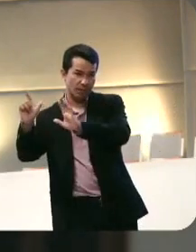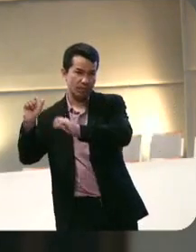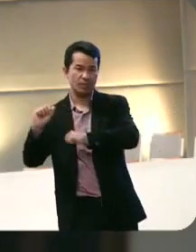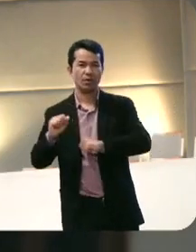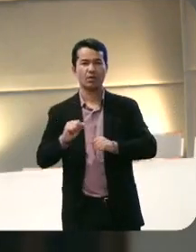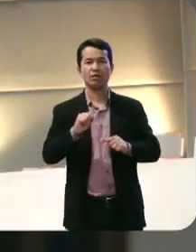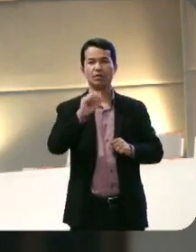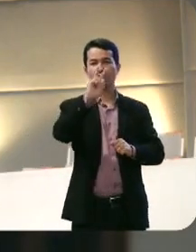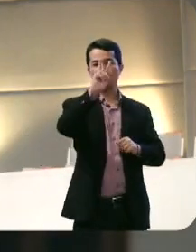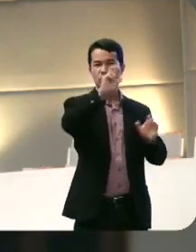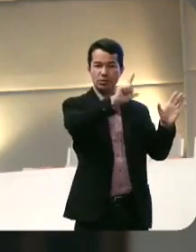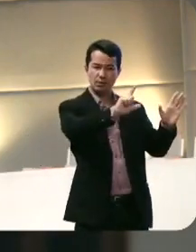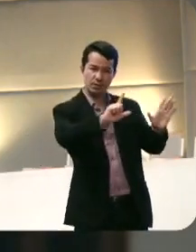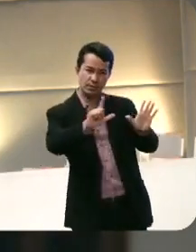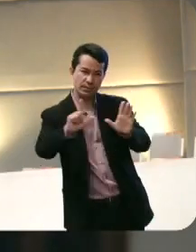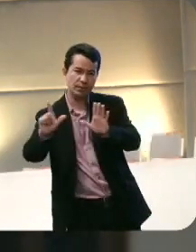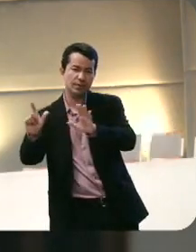2.